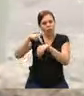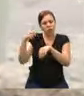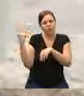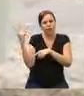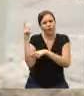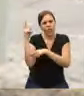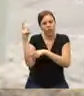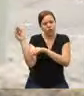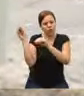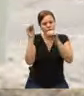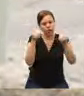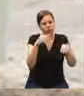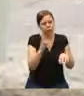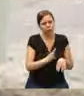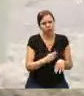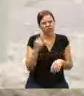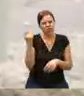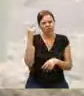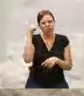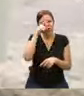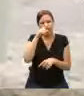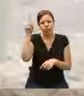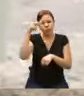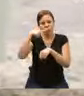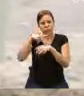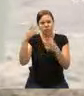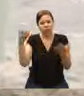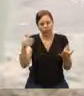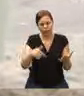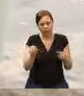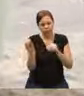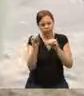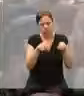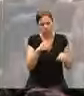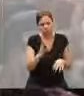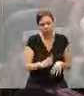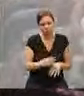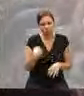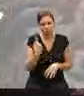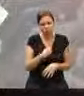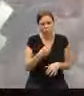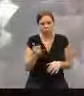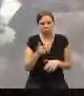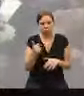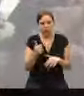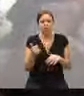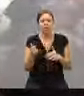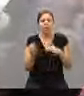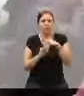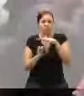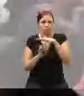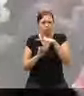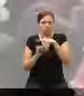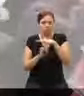daquela grave situação que lá está se instalada, e nós fomos a primeira organização